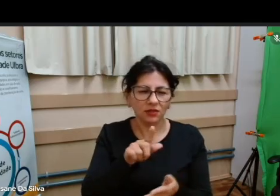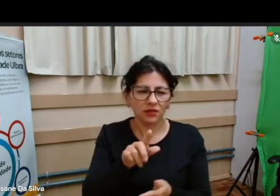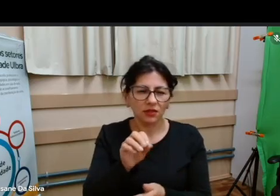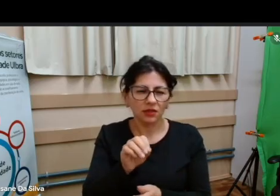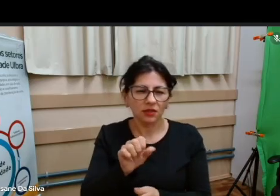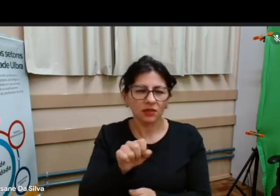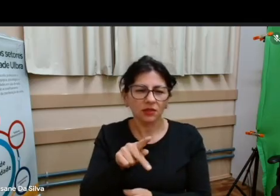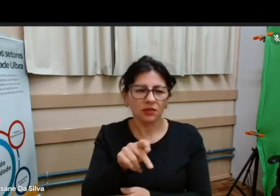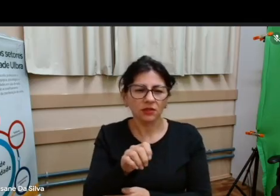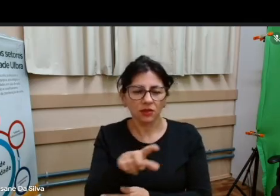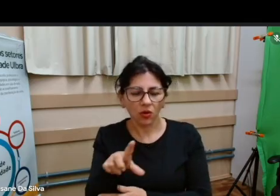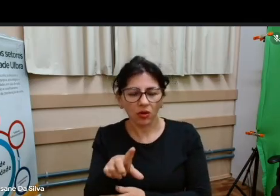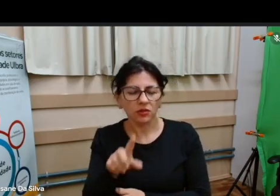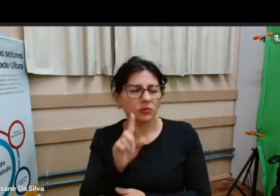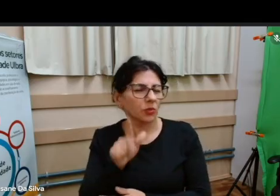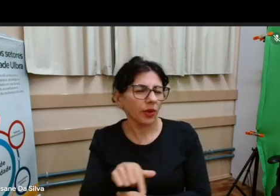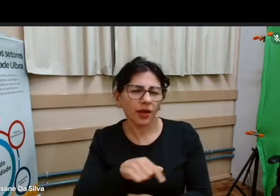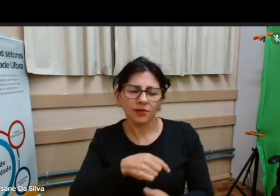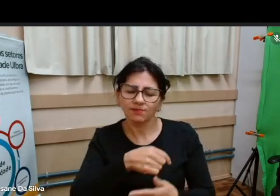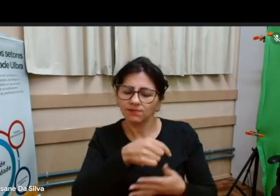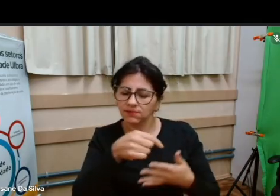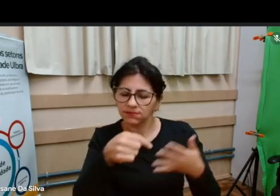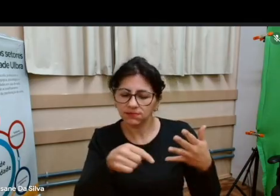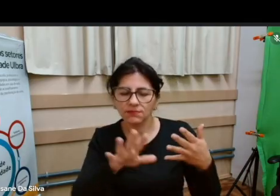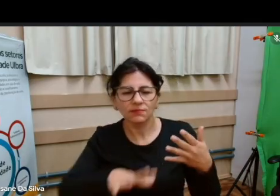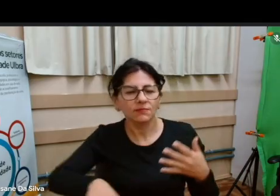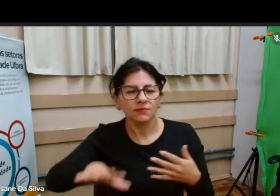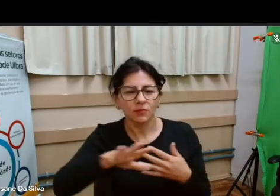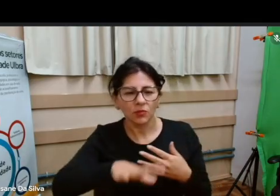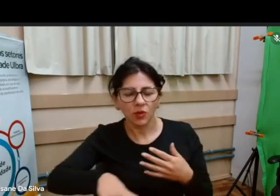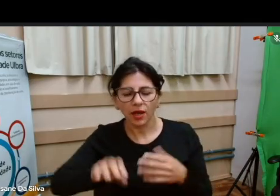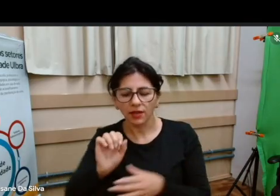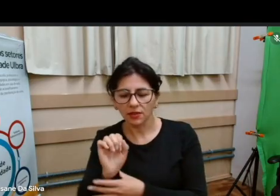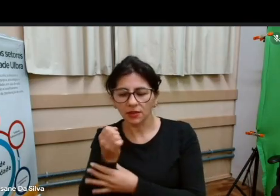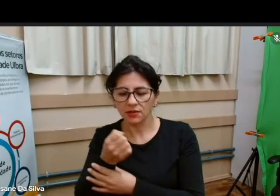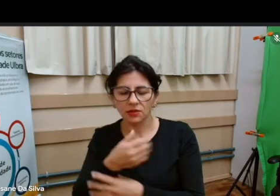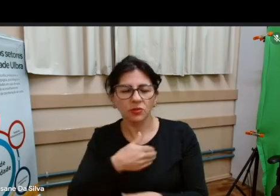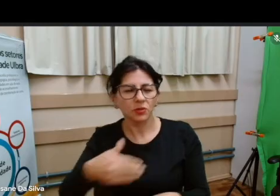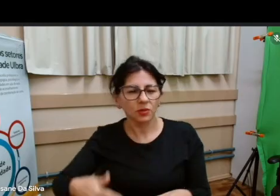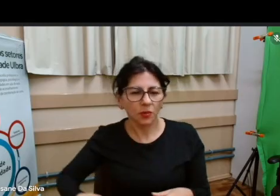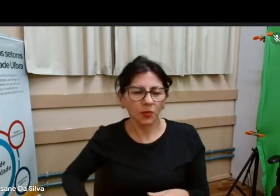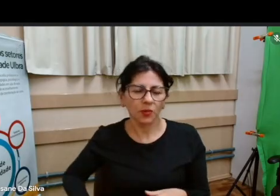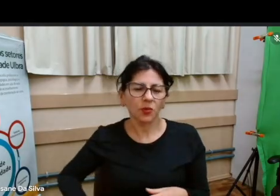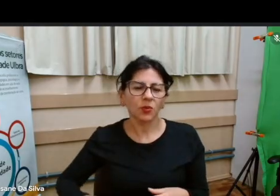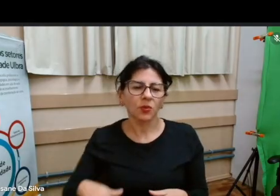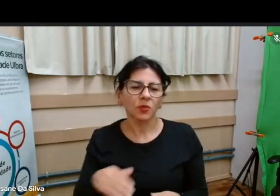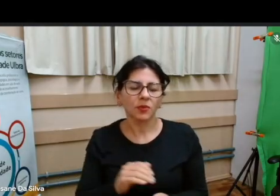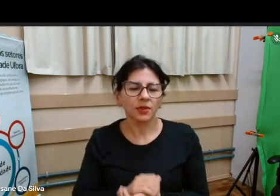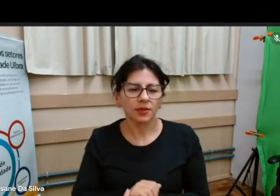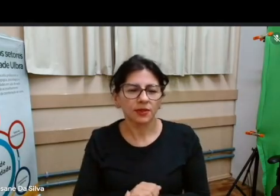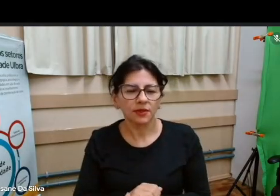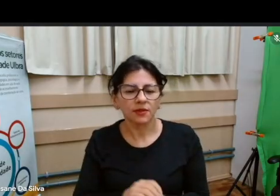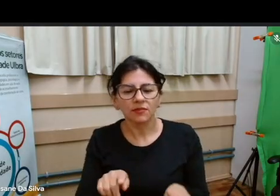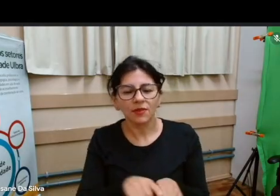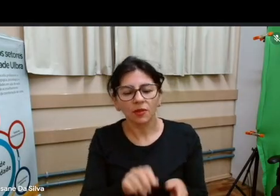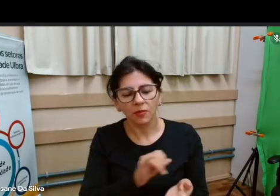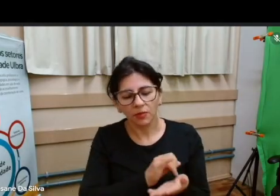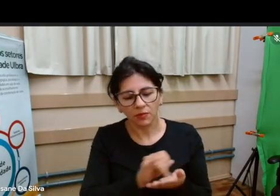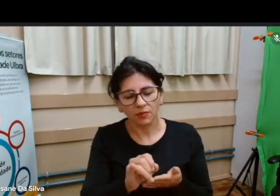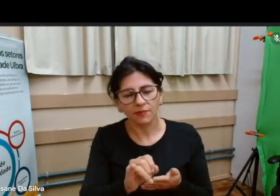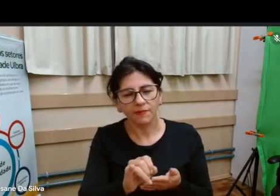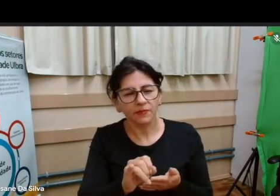era em inúmeras Campos né o da Segurança Pública né inclusive na introdução de dança em